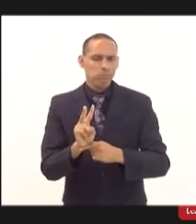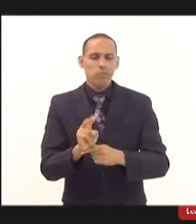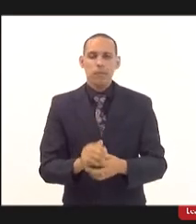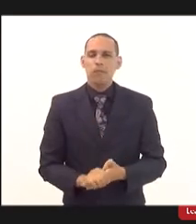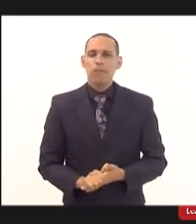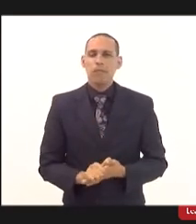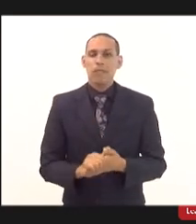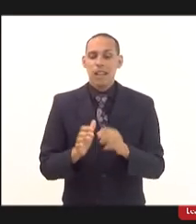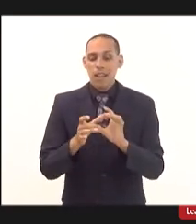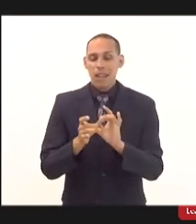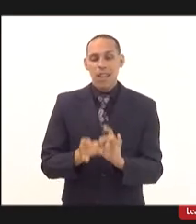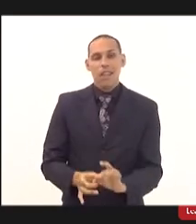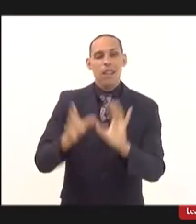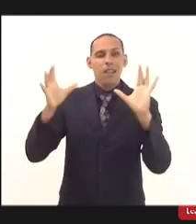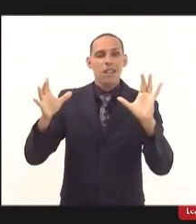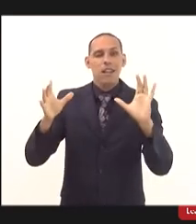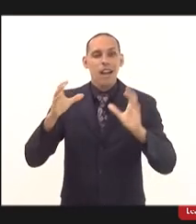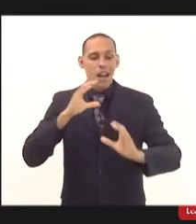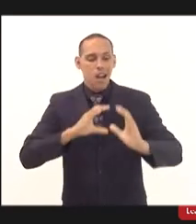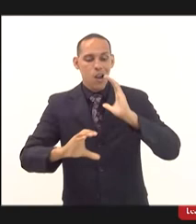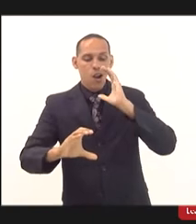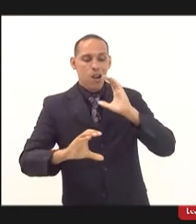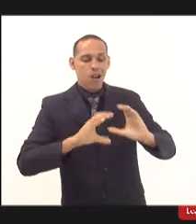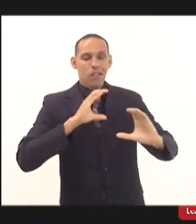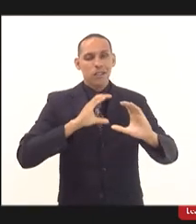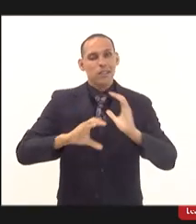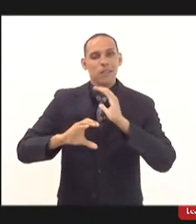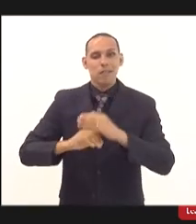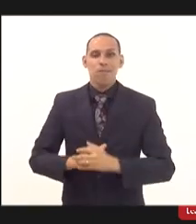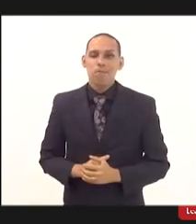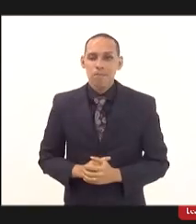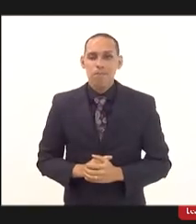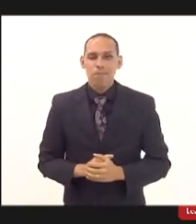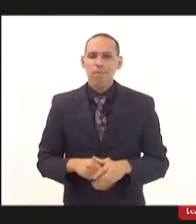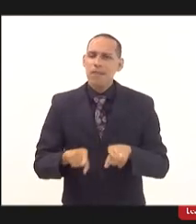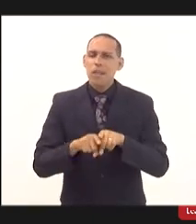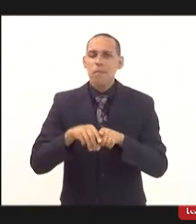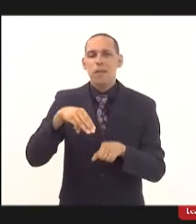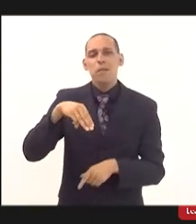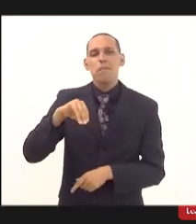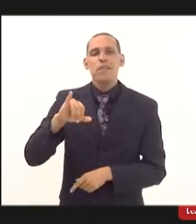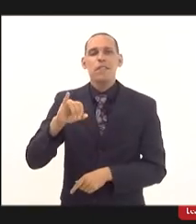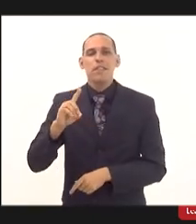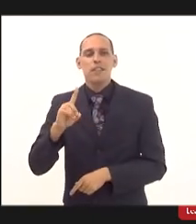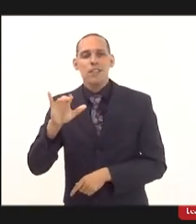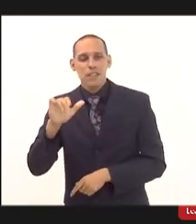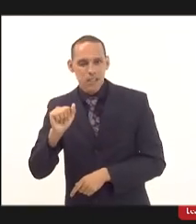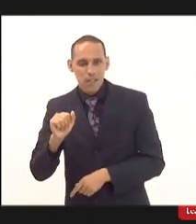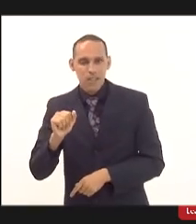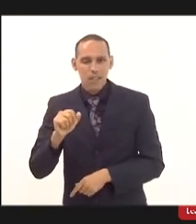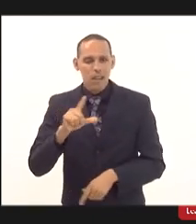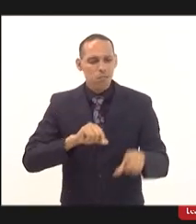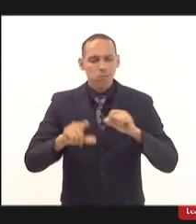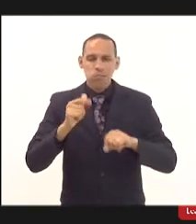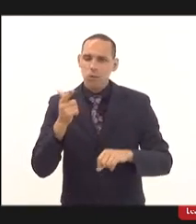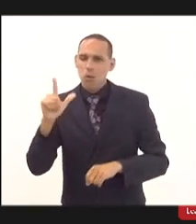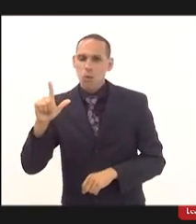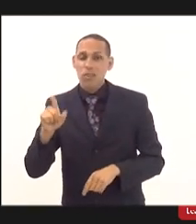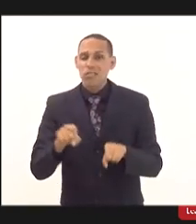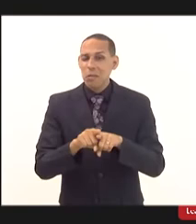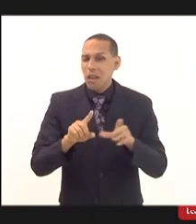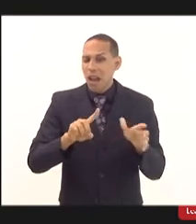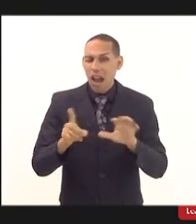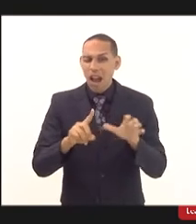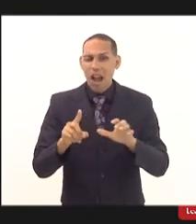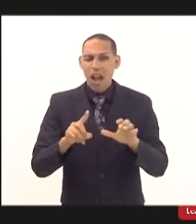da liberdade de comunicação das mídias alternativas e das vagas históricas que estão